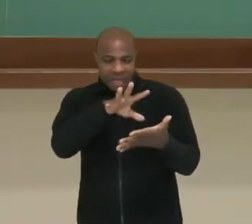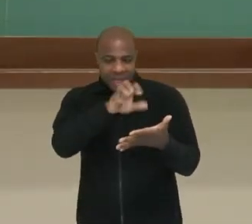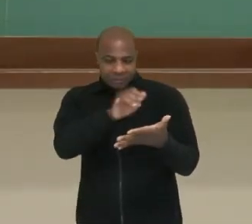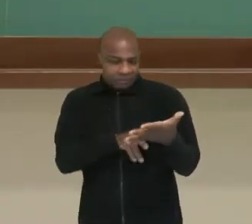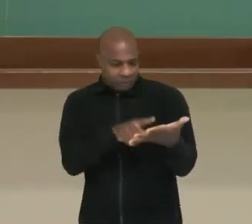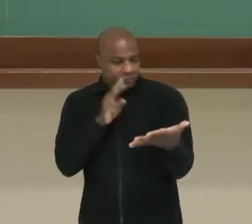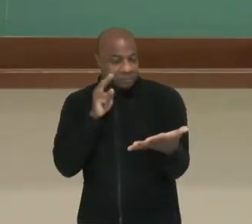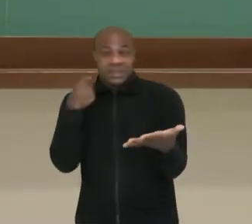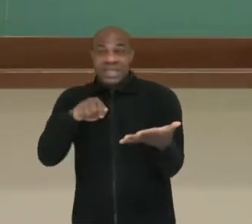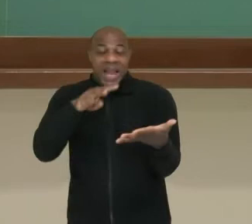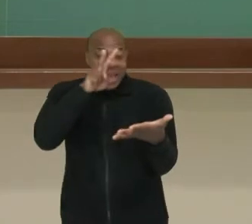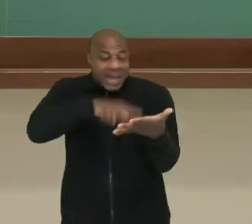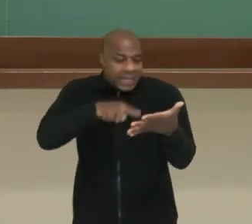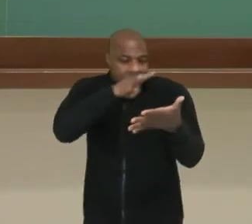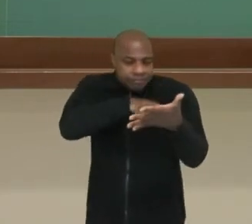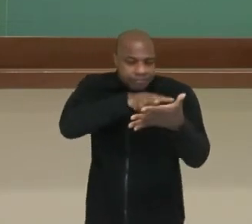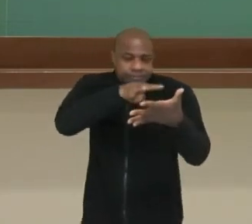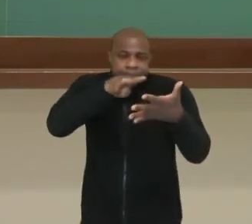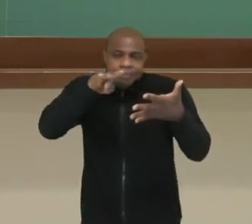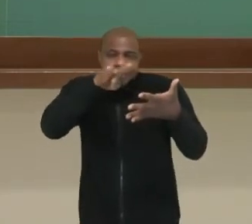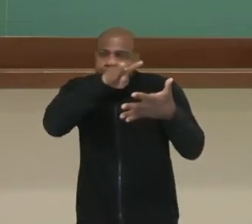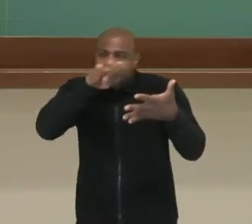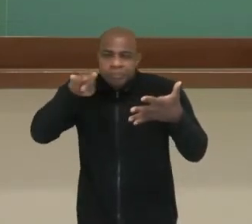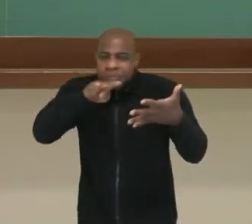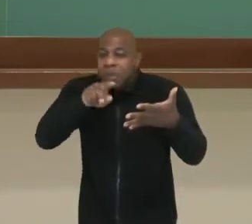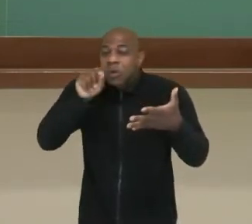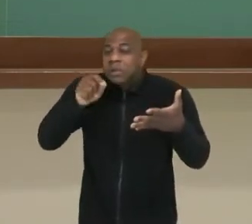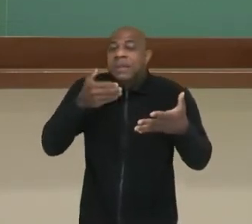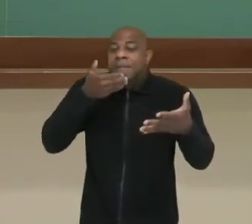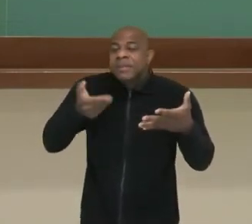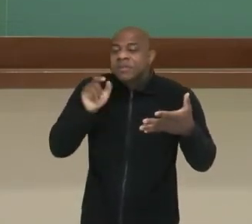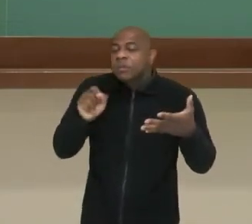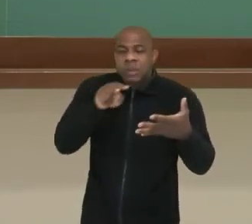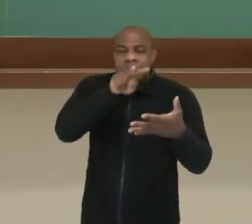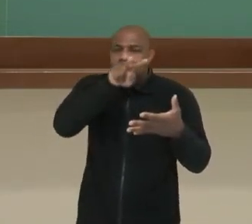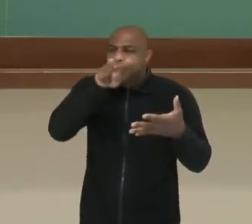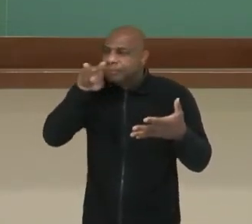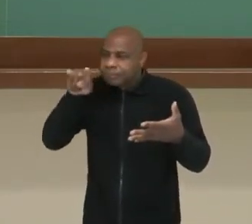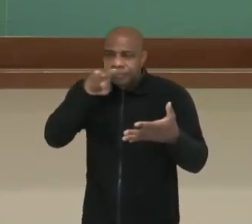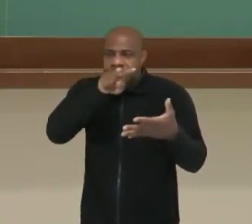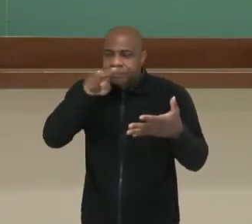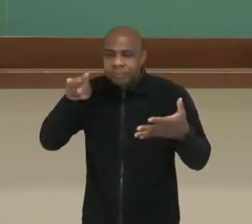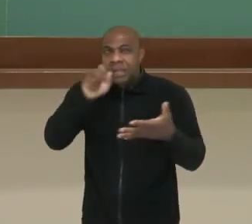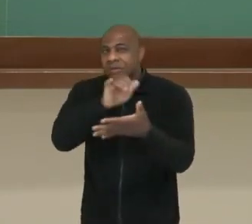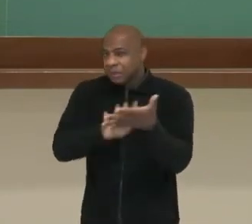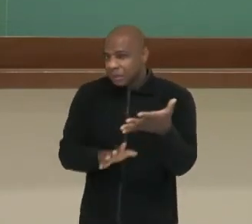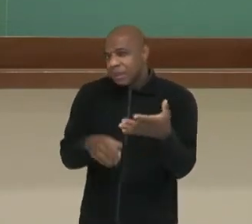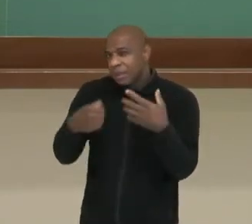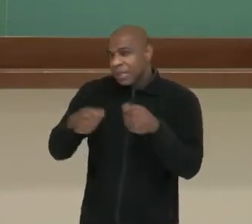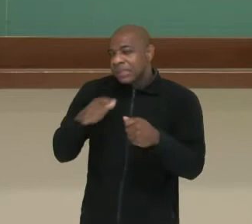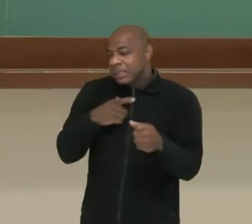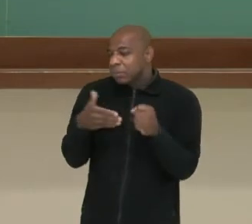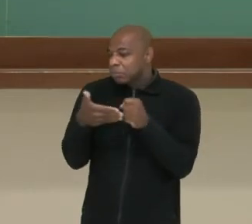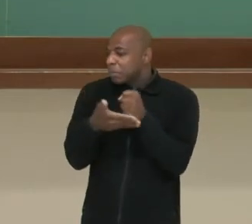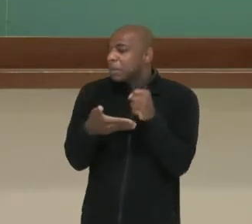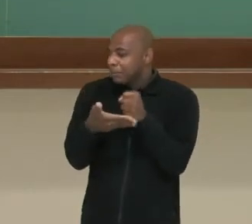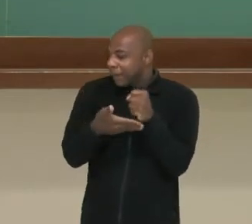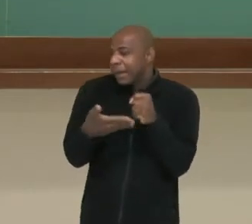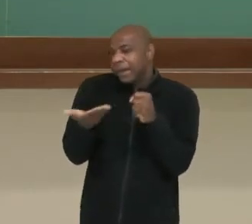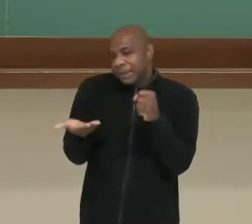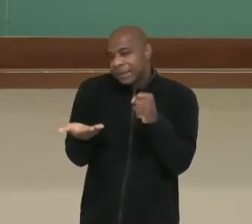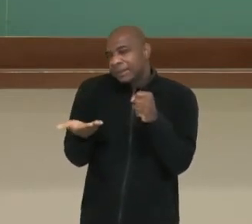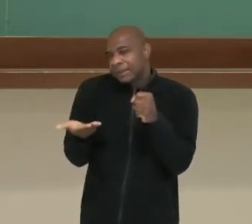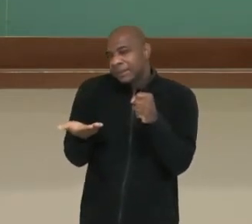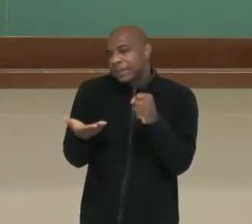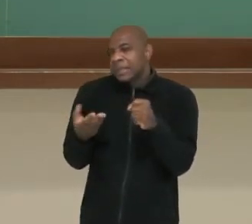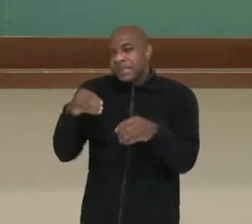o enunciado, você tem que saber do que se trata aquela questão. Claro, você precisa ter um embasamento